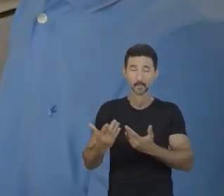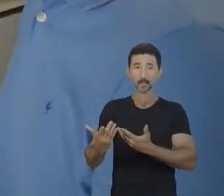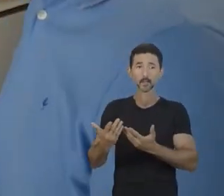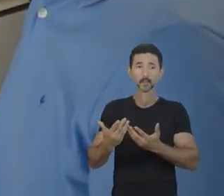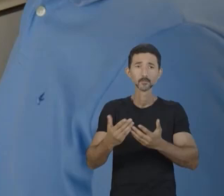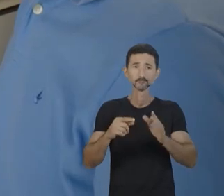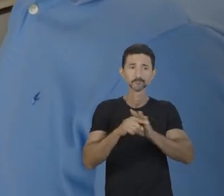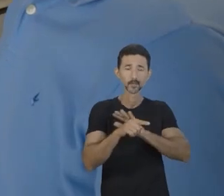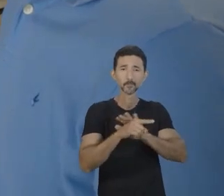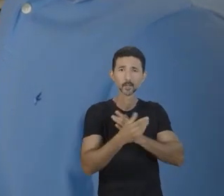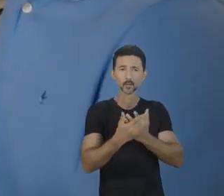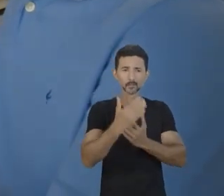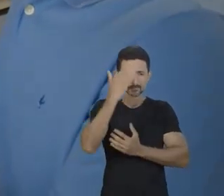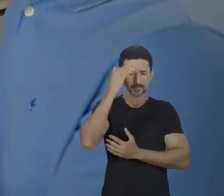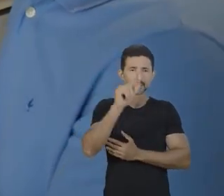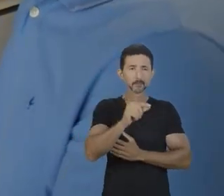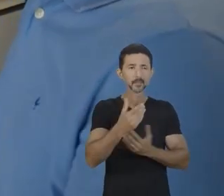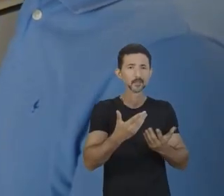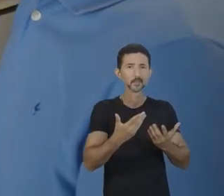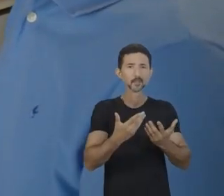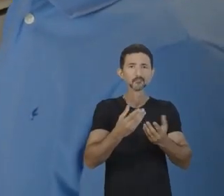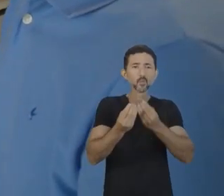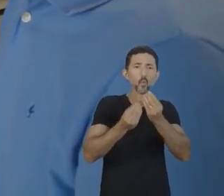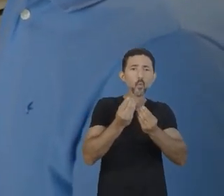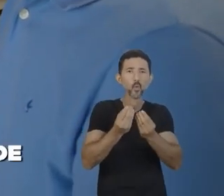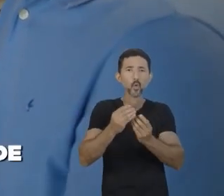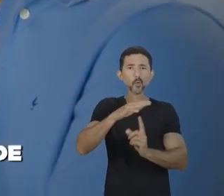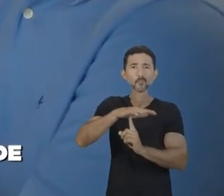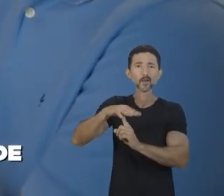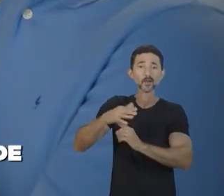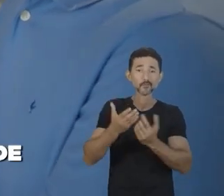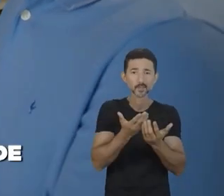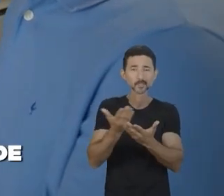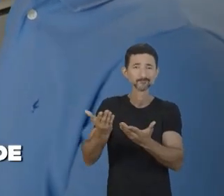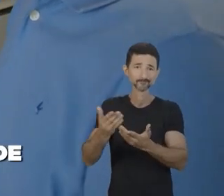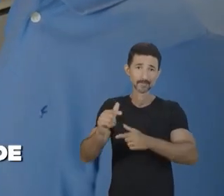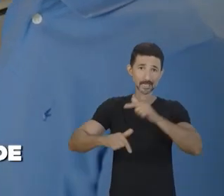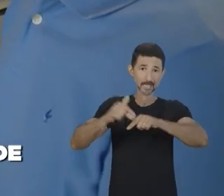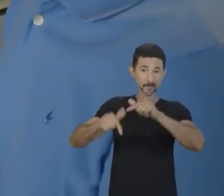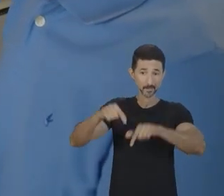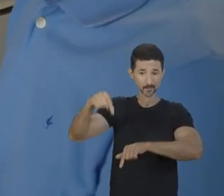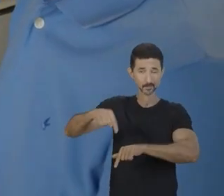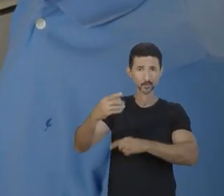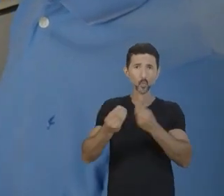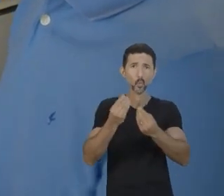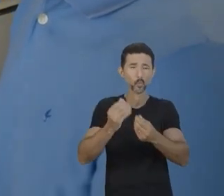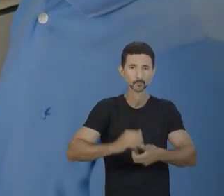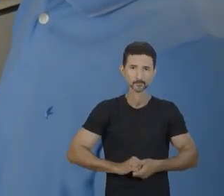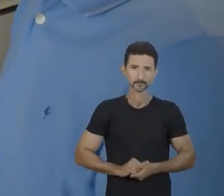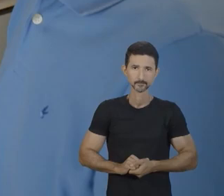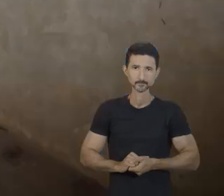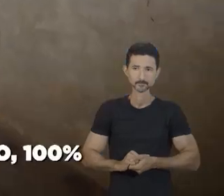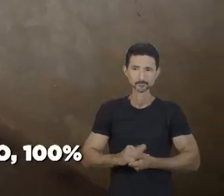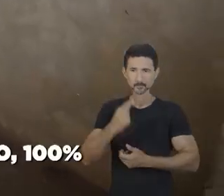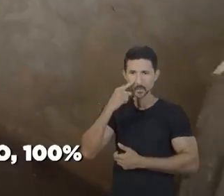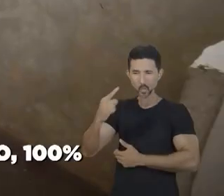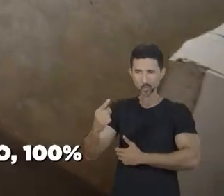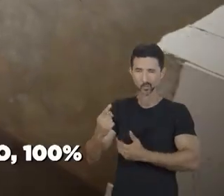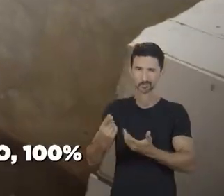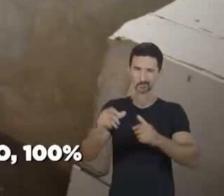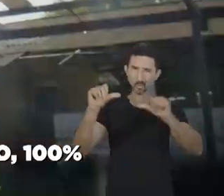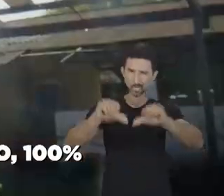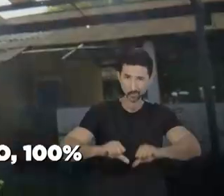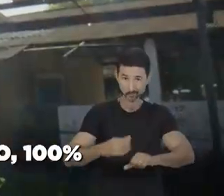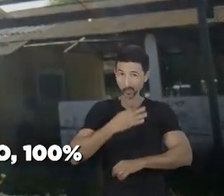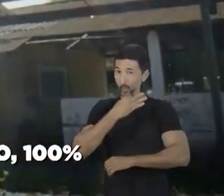Seu Edberto, eu queria saber do senhor como é que se encontra a situação de vocês aqui na Feira do Cid. Dá para ser